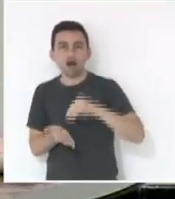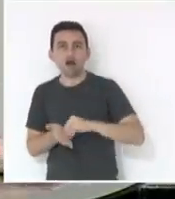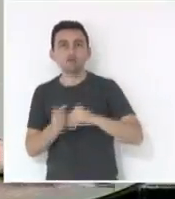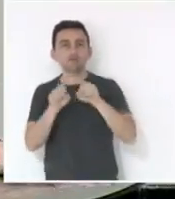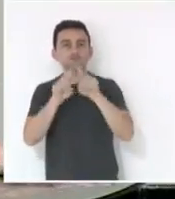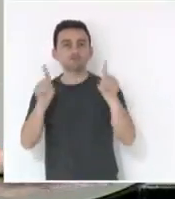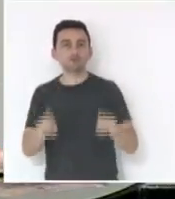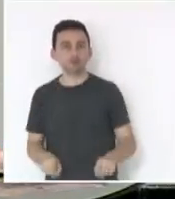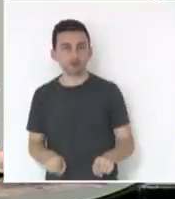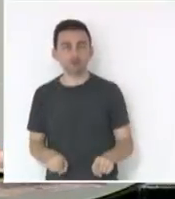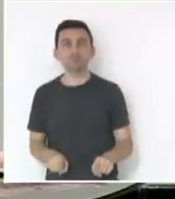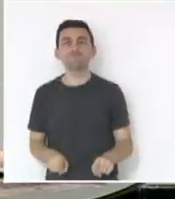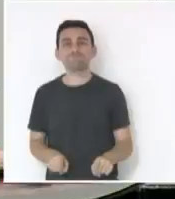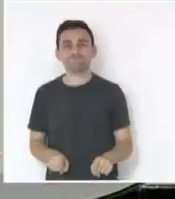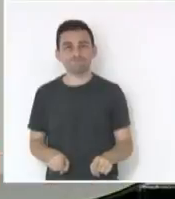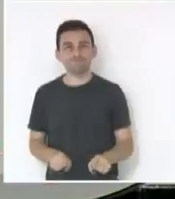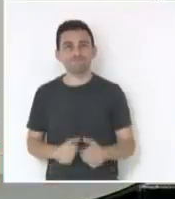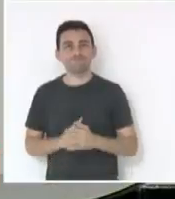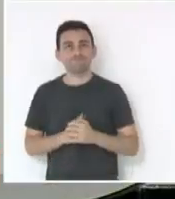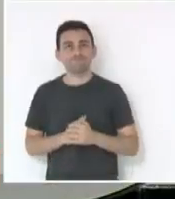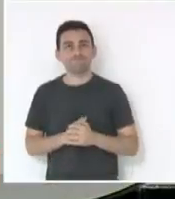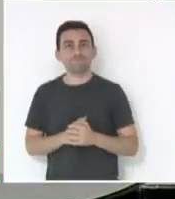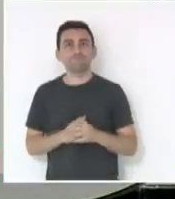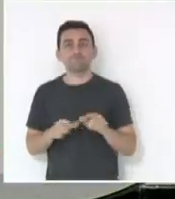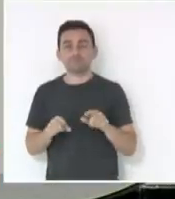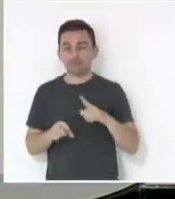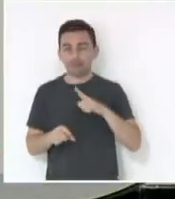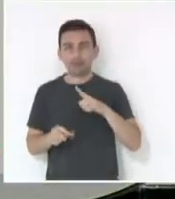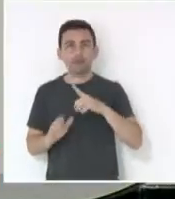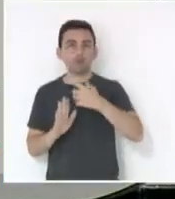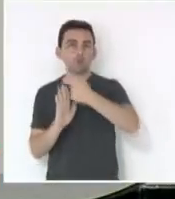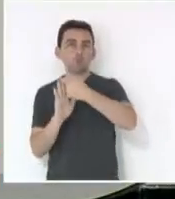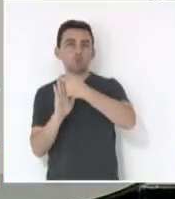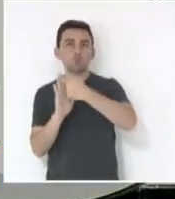no Instituto Geral de Perícias, tem concursos